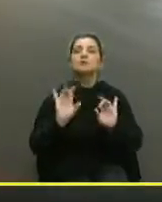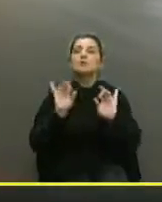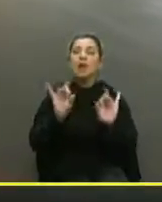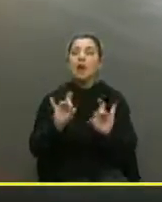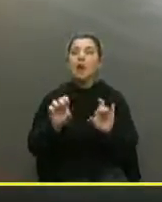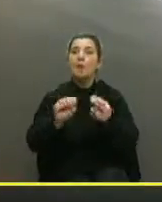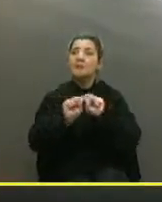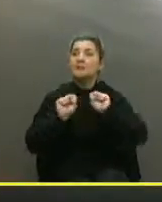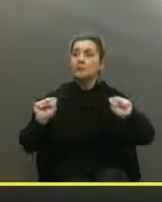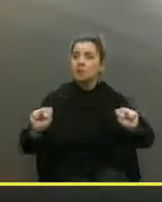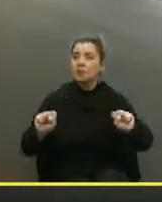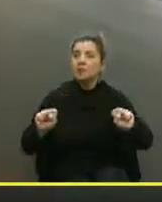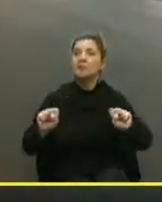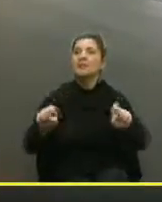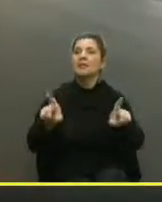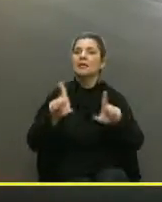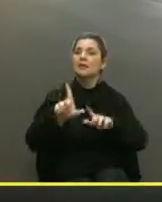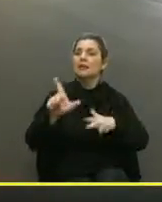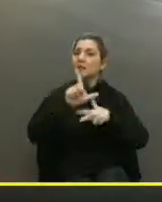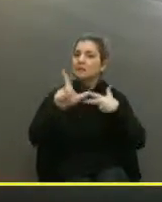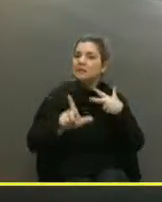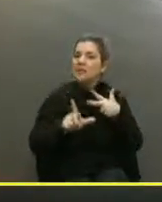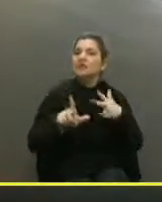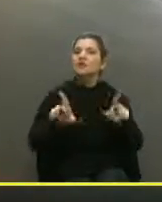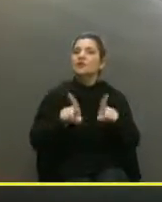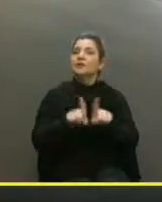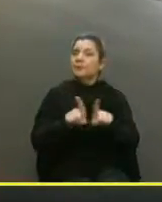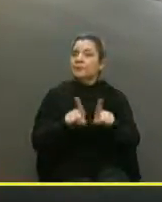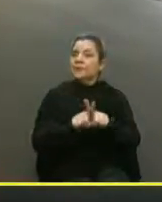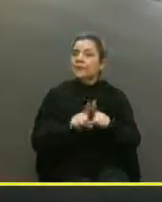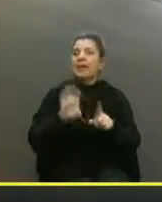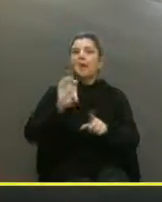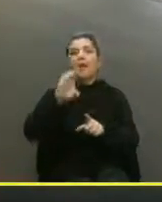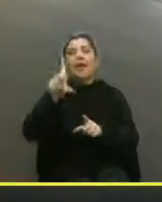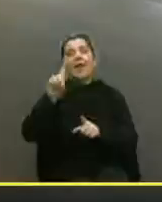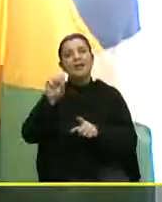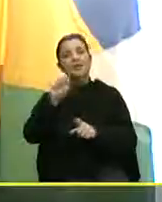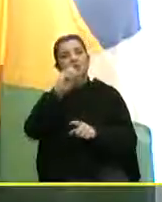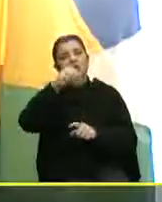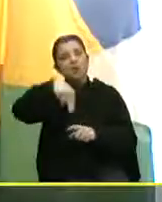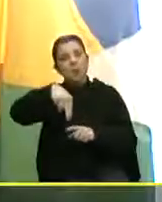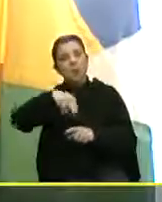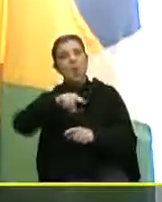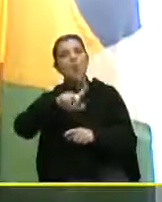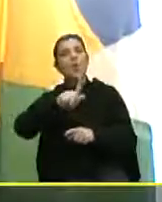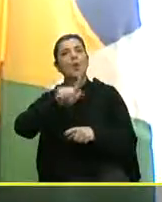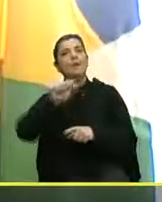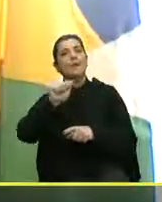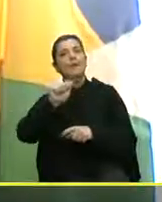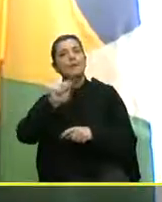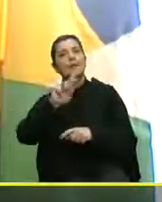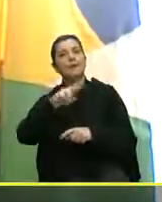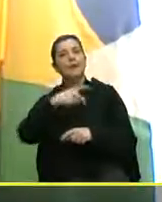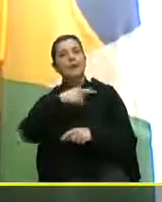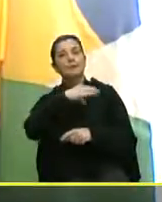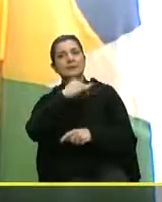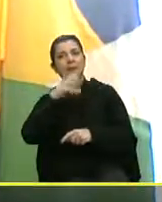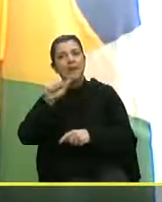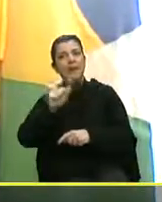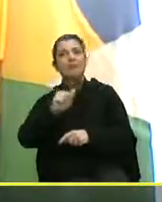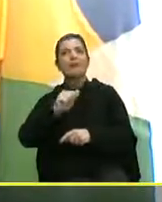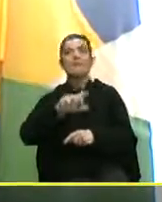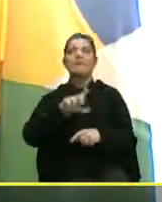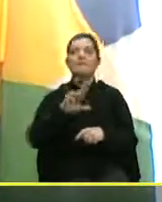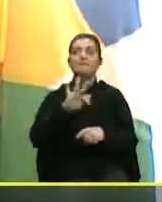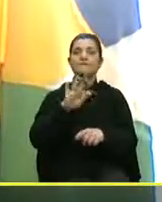assessoria da Superintendência Legislativa que já foi citado no início do protocolo o Edson a Beatriz já se tem a Graciela e a Fernanda Pauli hora então